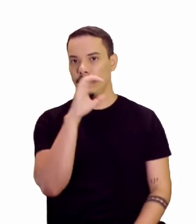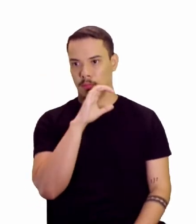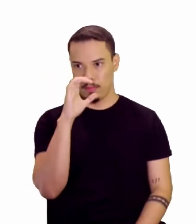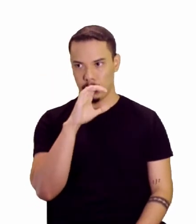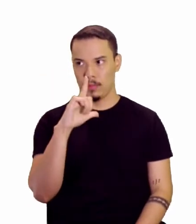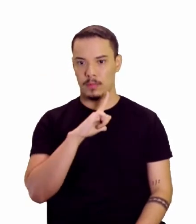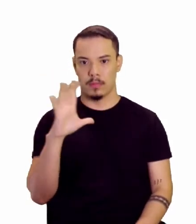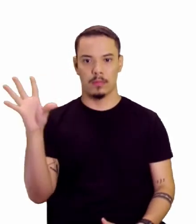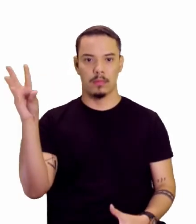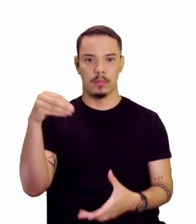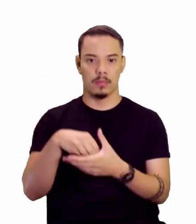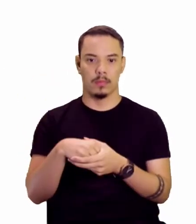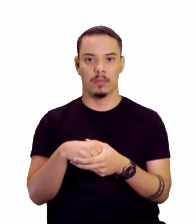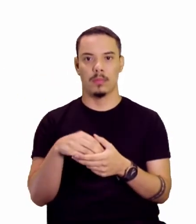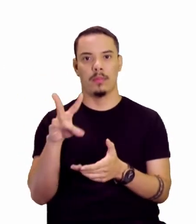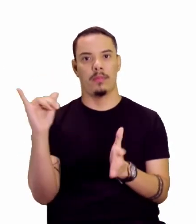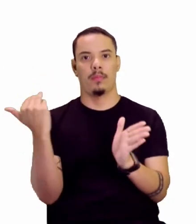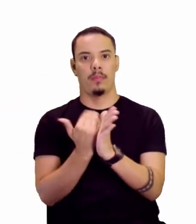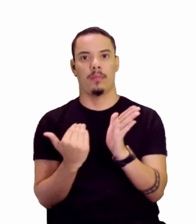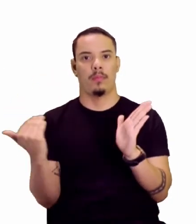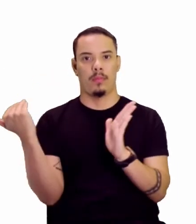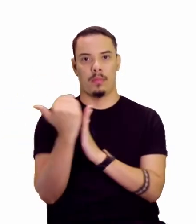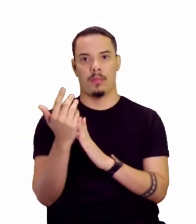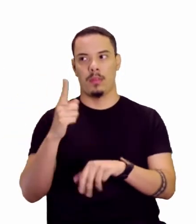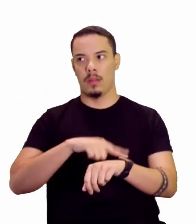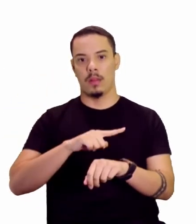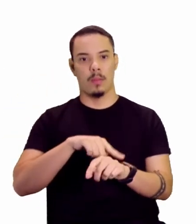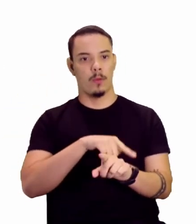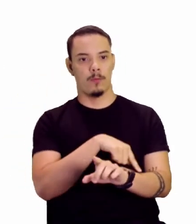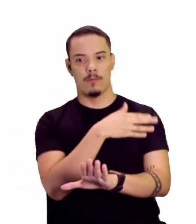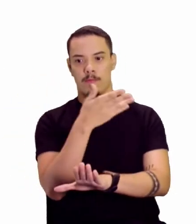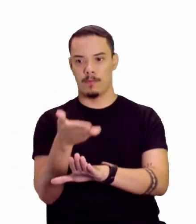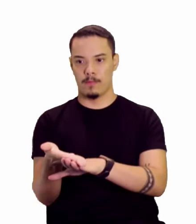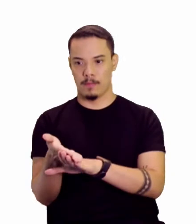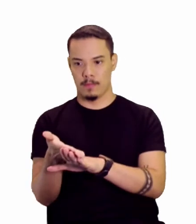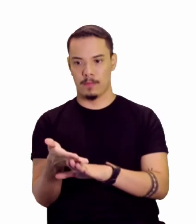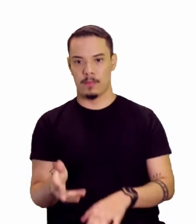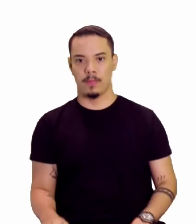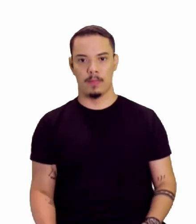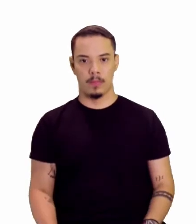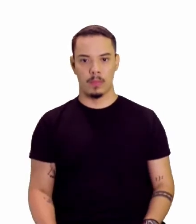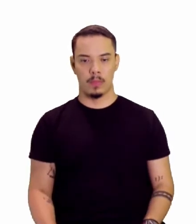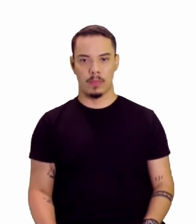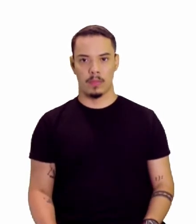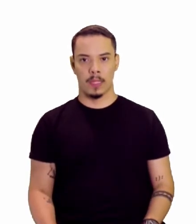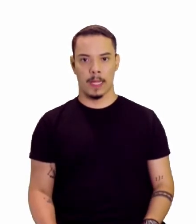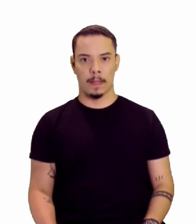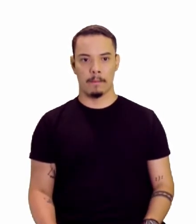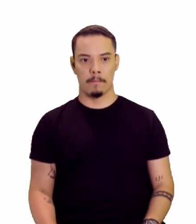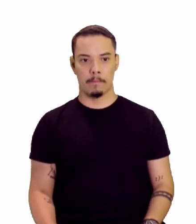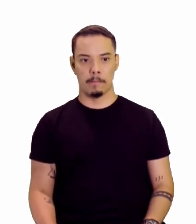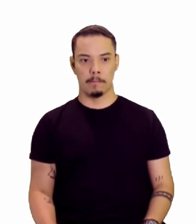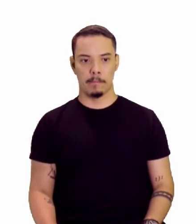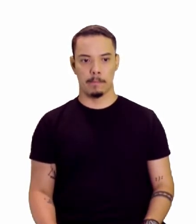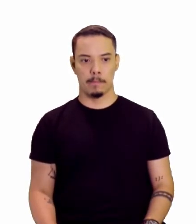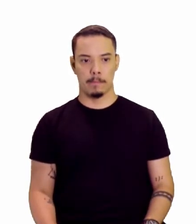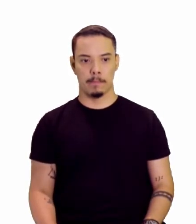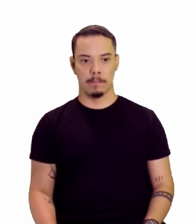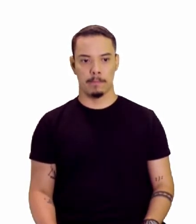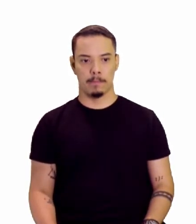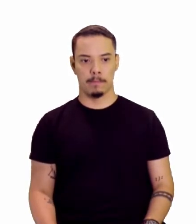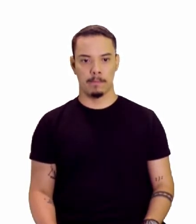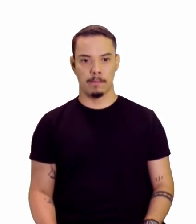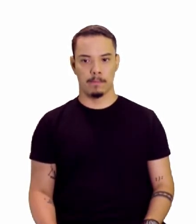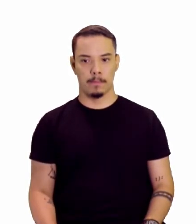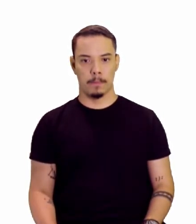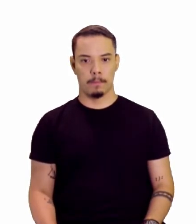ela está aumentando, né, com o passar do tempo também. Justamente. Ok? Tantas posições, como se a velocidade aumentar, a posição